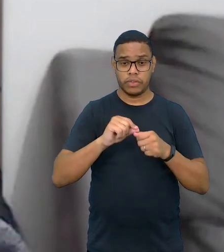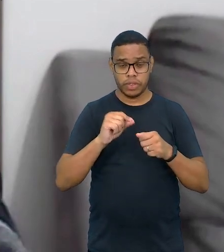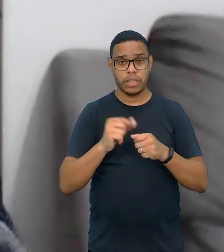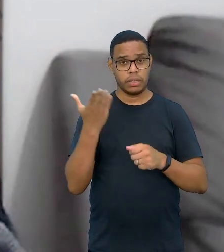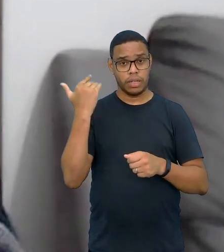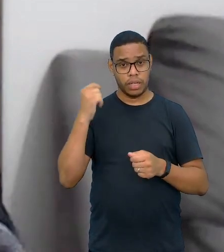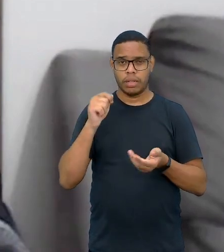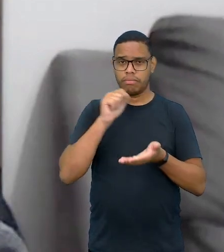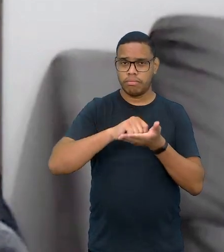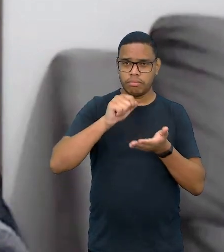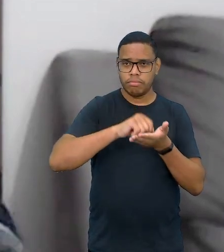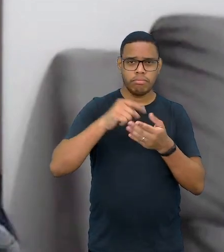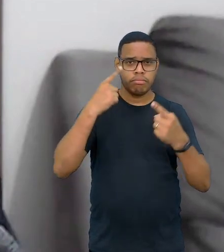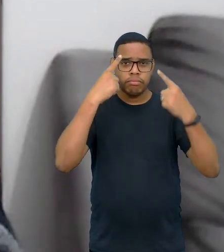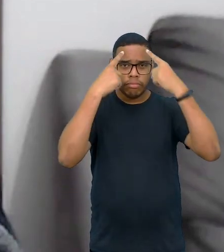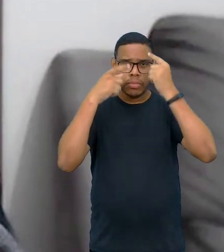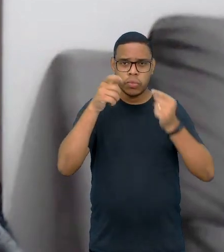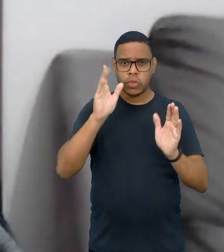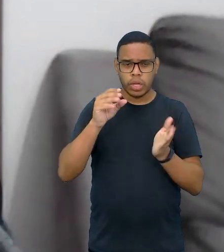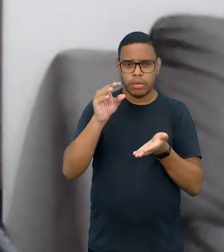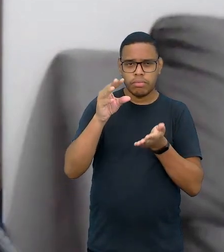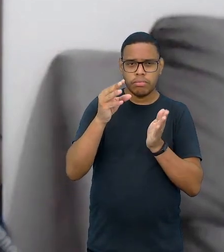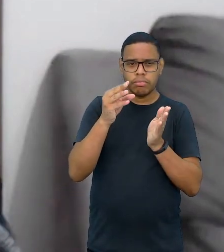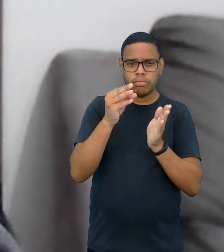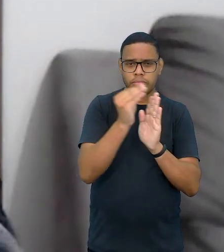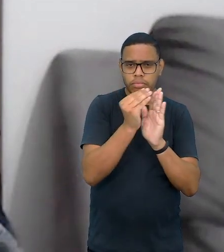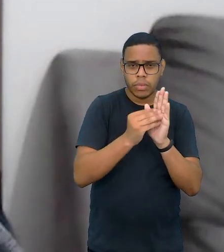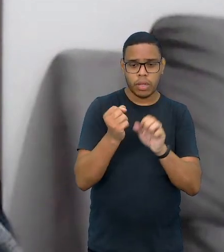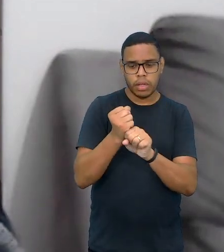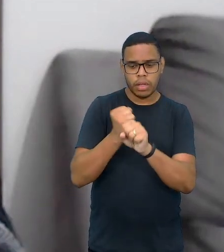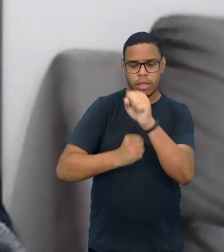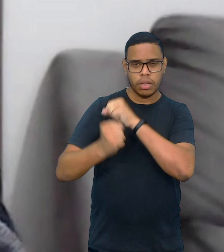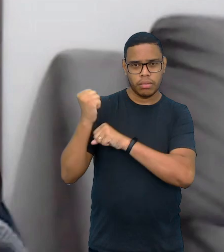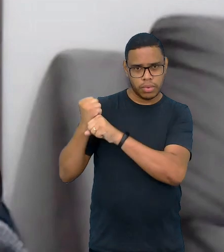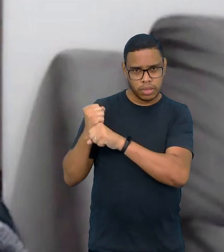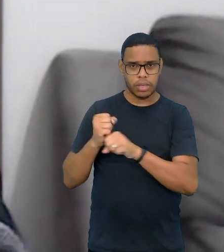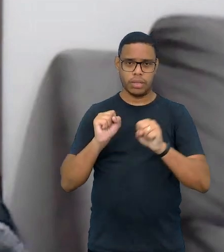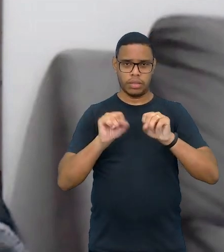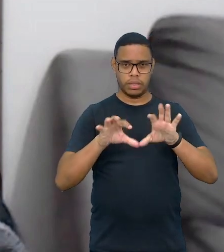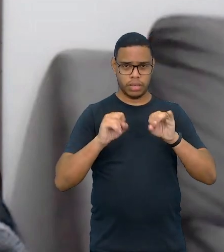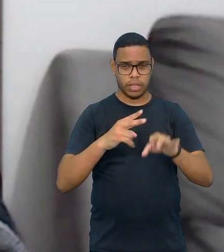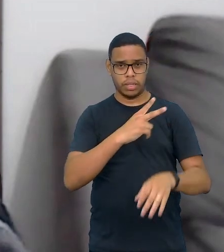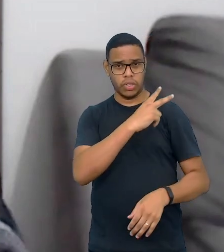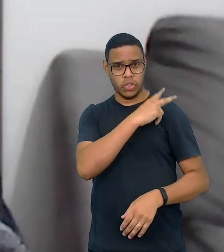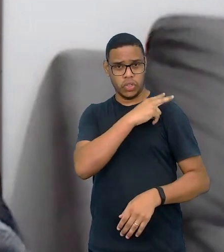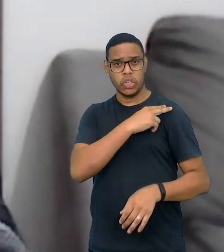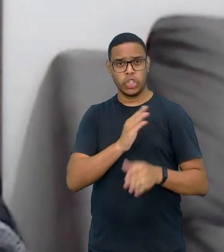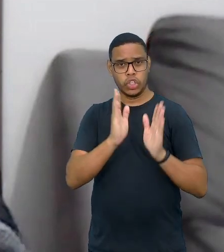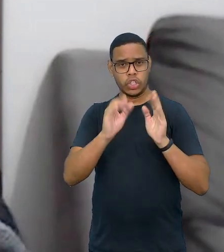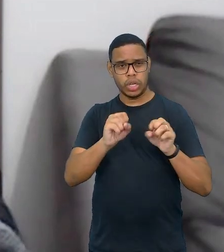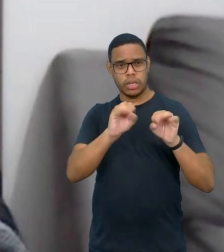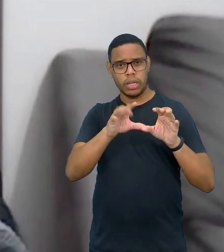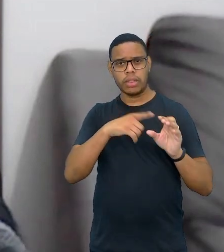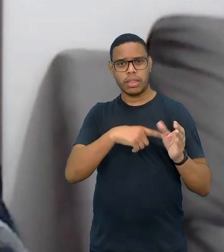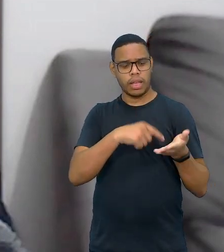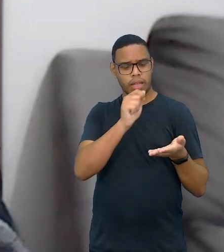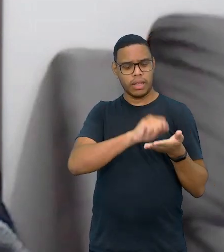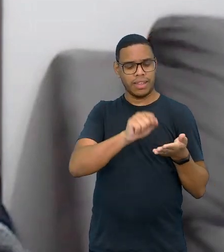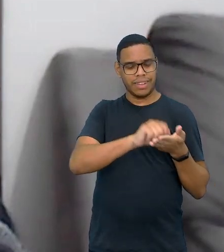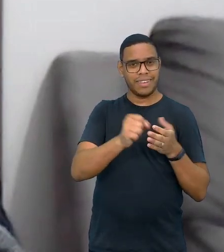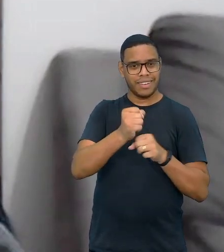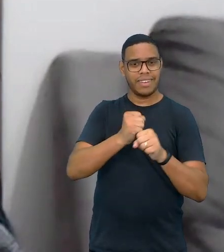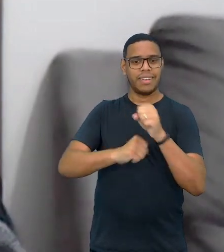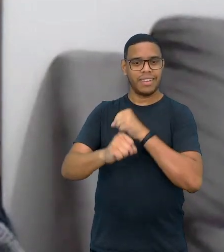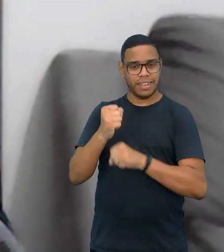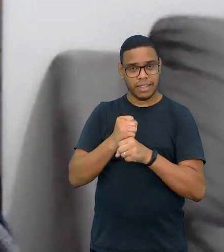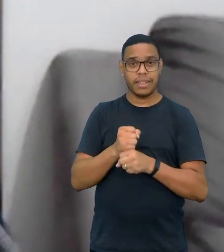algumas anotações, ou se já deram aula ano passado para os meninos da segunda série, já têm anotações, né, vamos